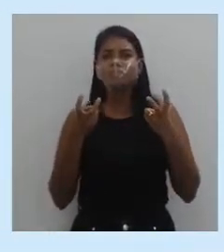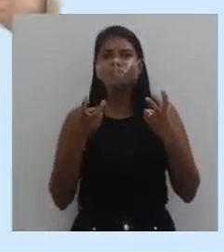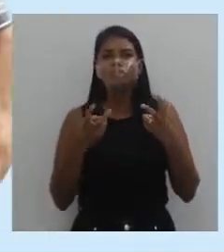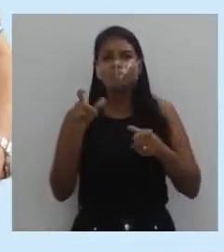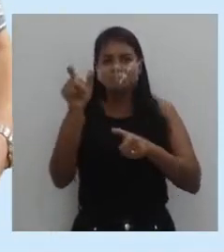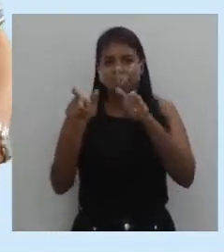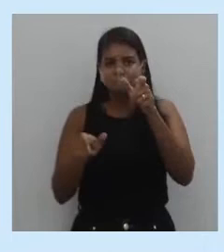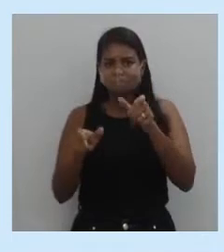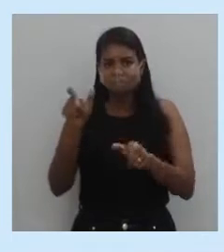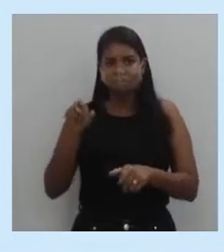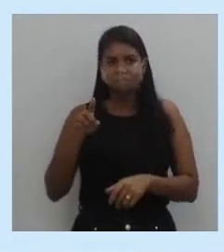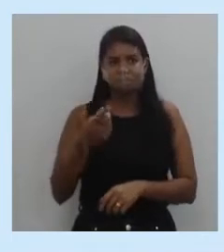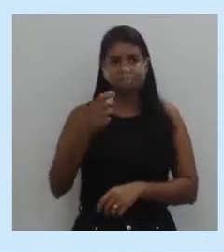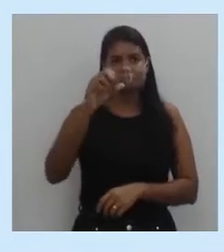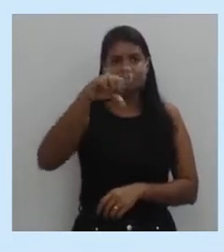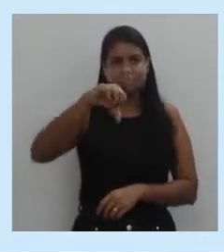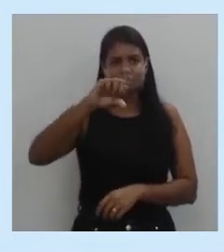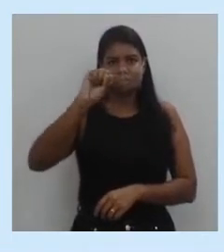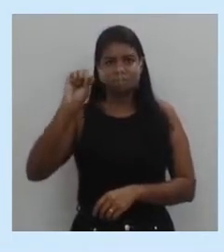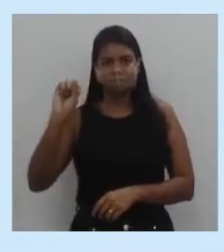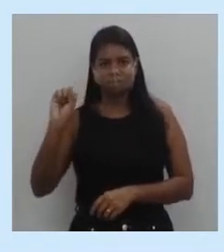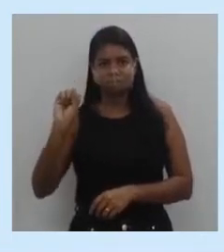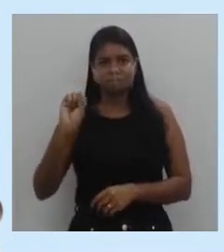atual Constituição, a de